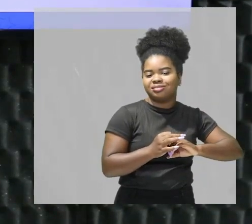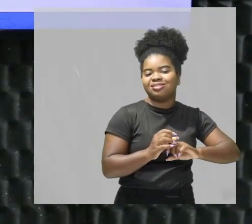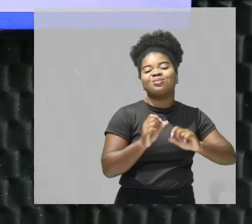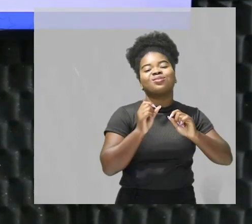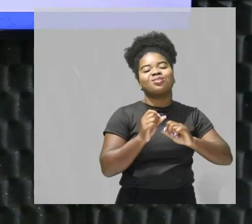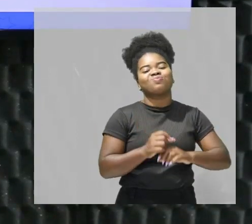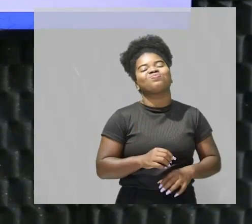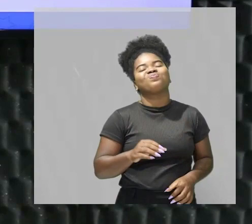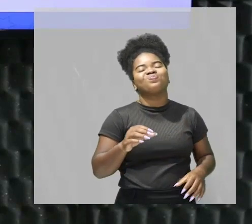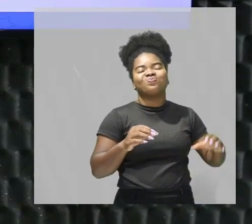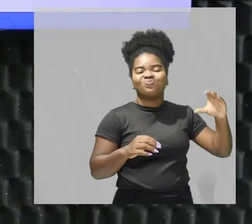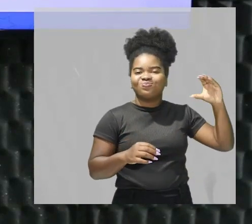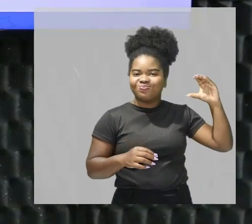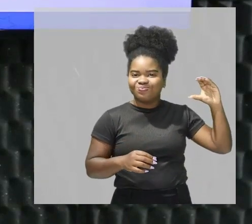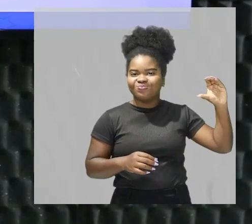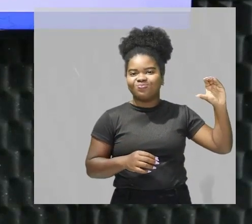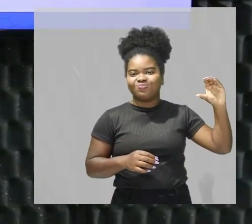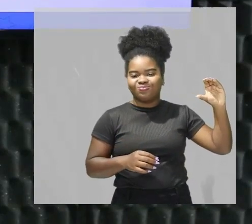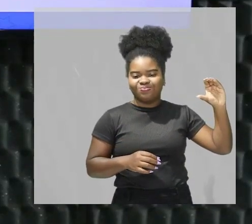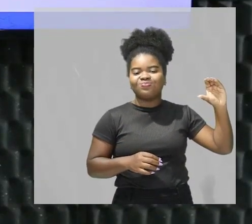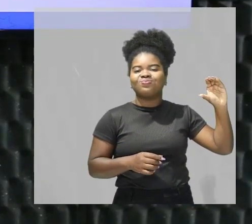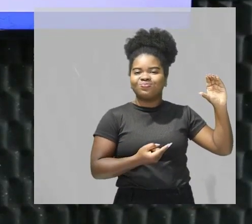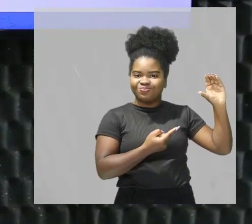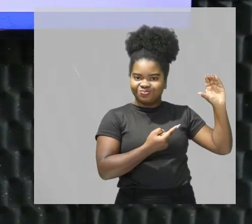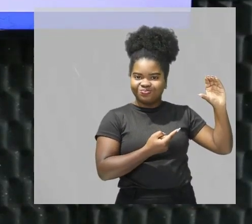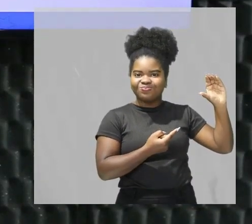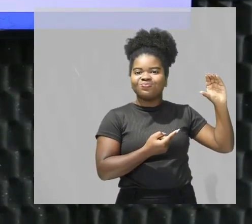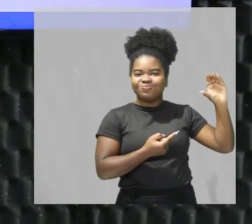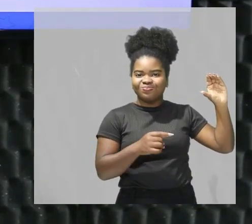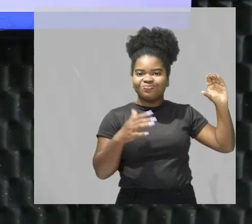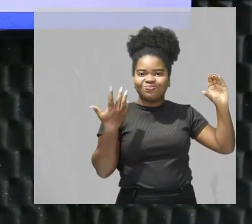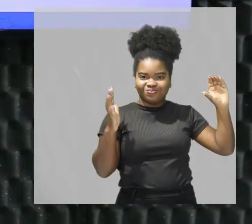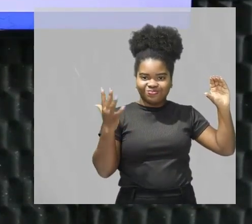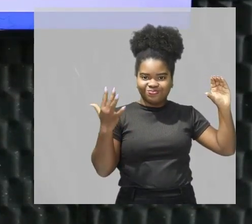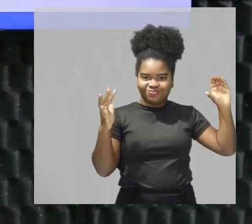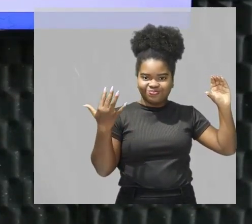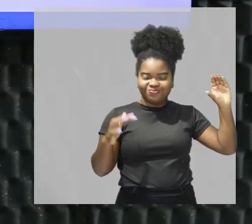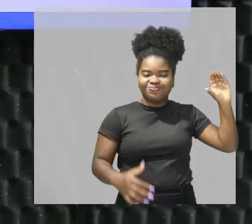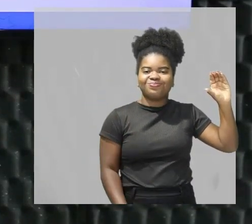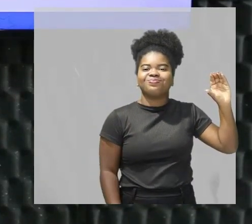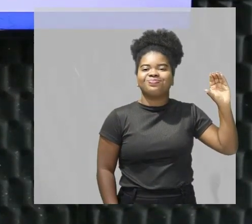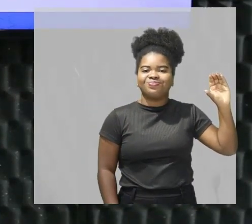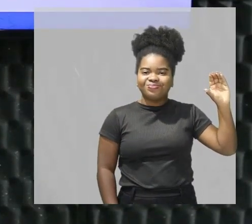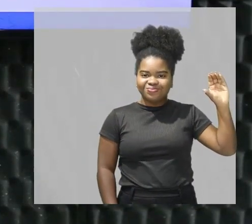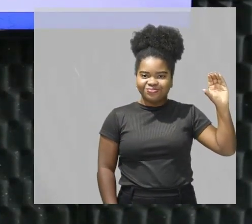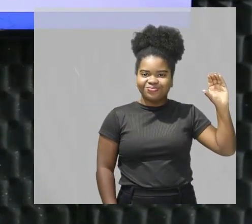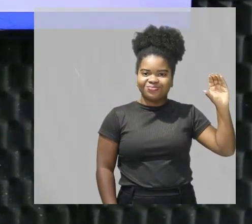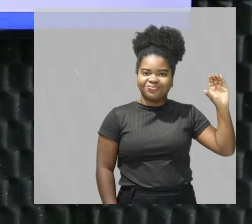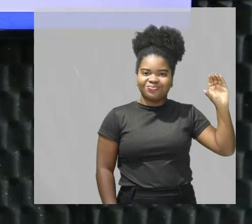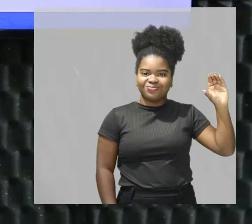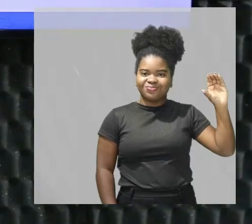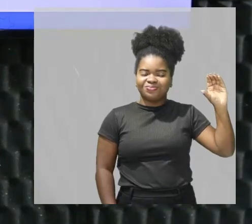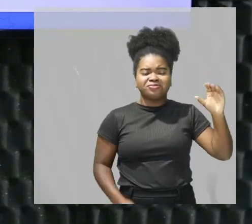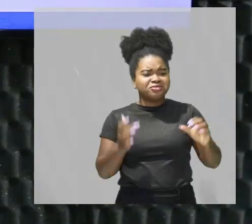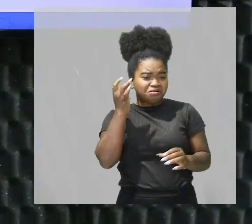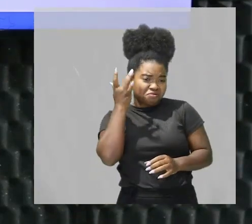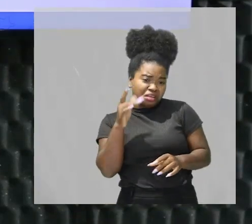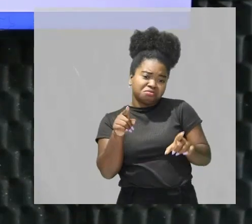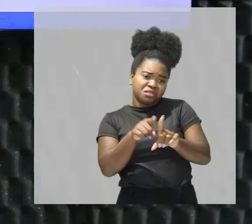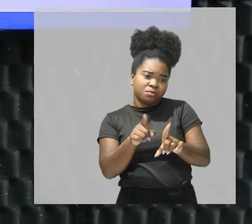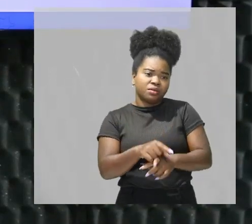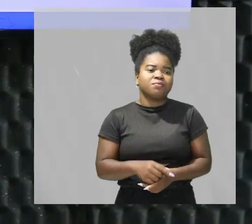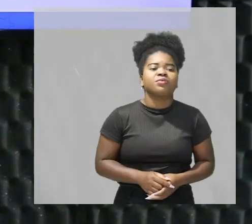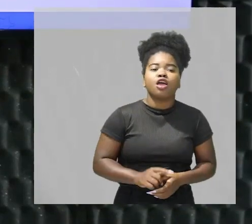molecular. Por isso, a alternativa correta, a letra C. Show? Fácil, né?